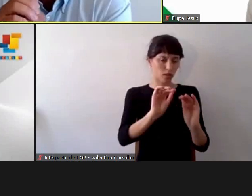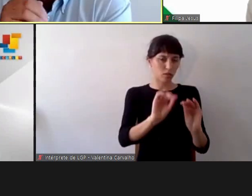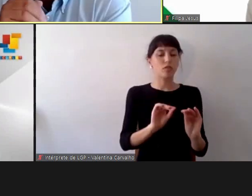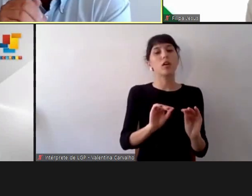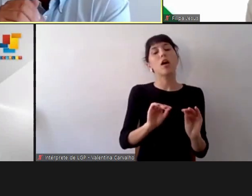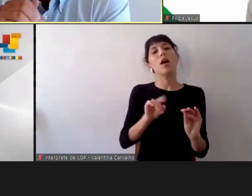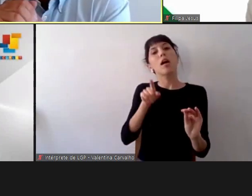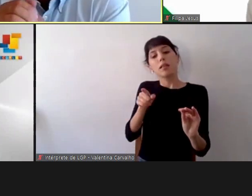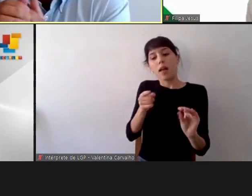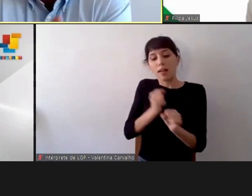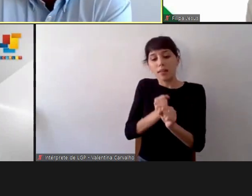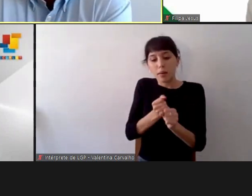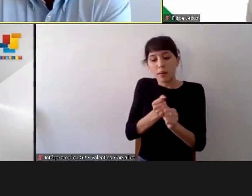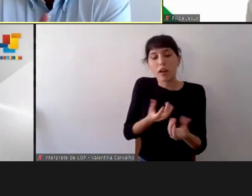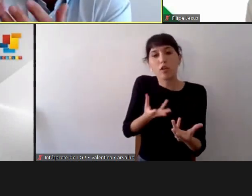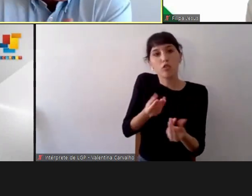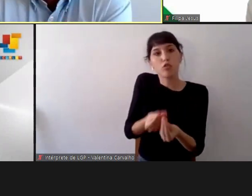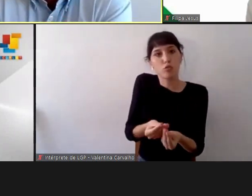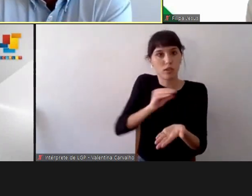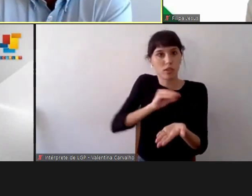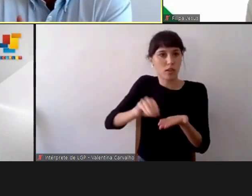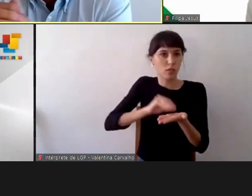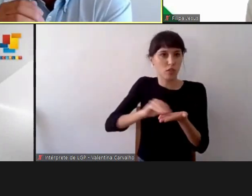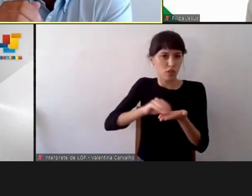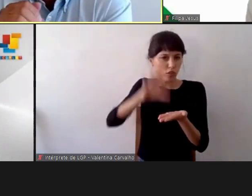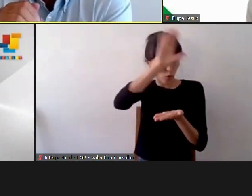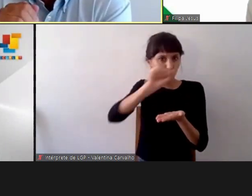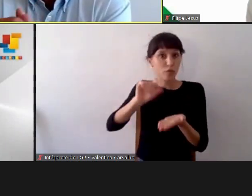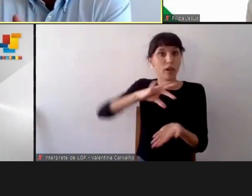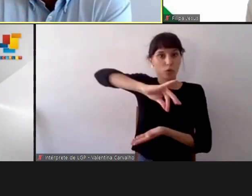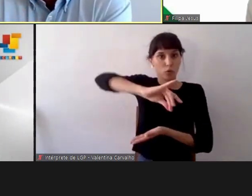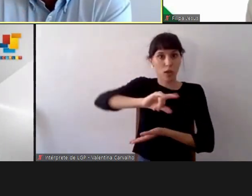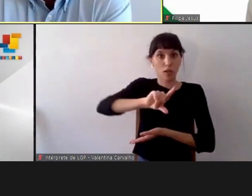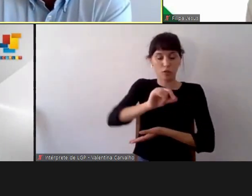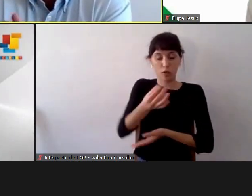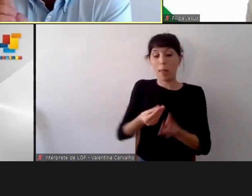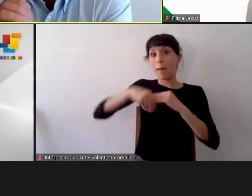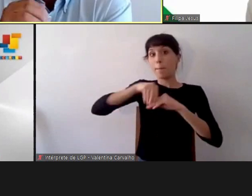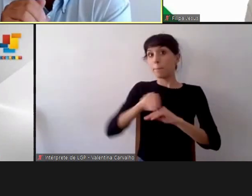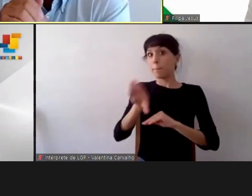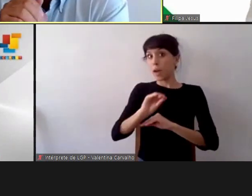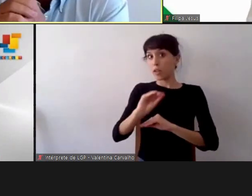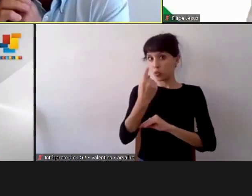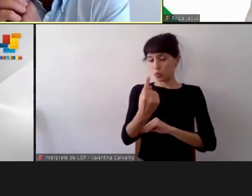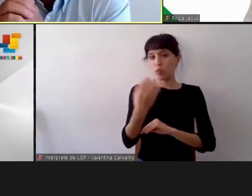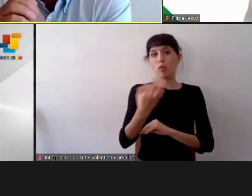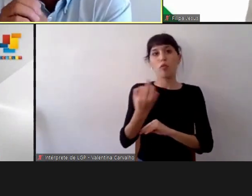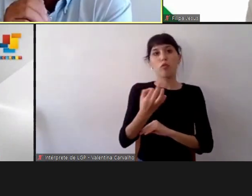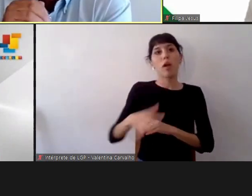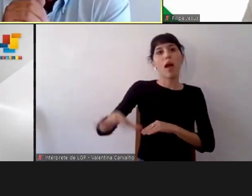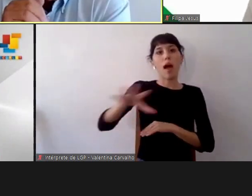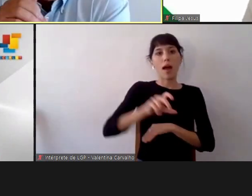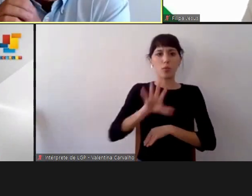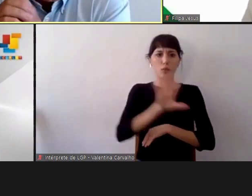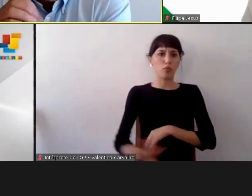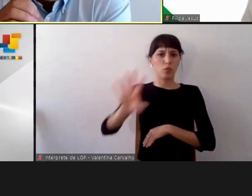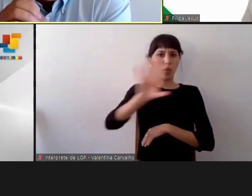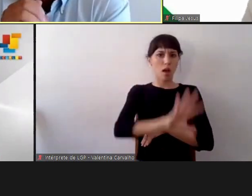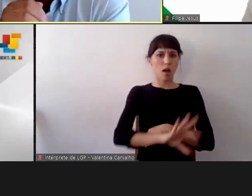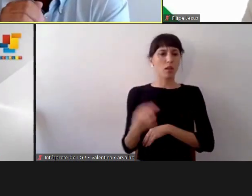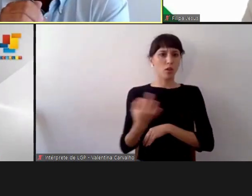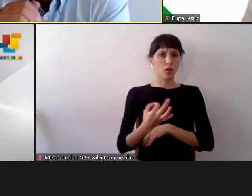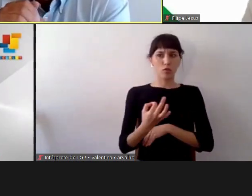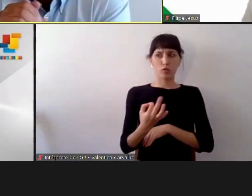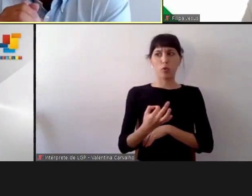Pública Local, mais este de abrangência a nível nacional, no fundo a nossa esfera de abrangência reflete-se a